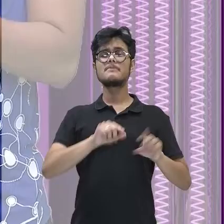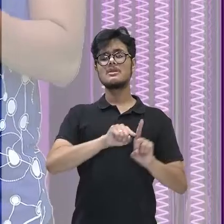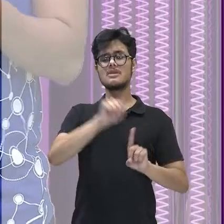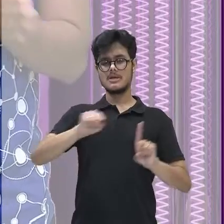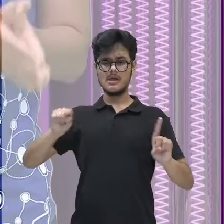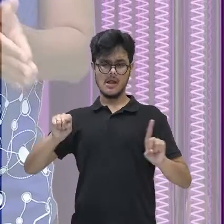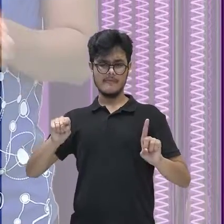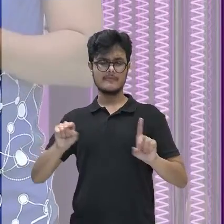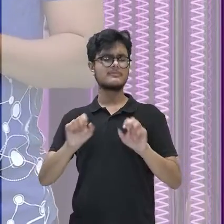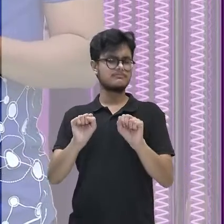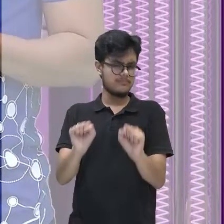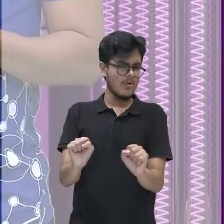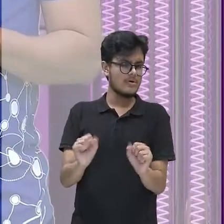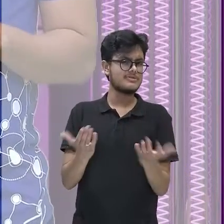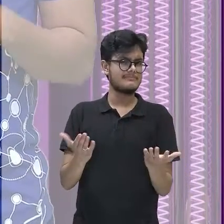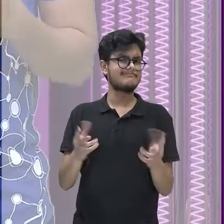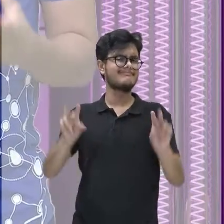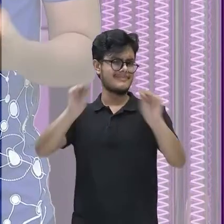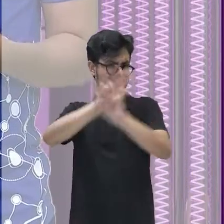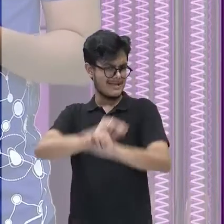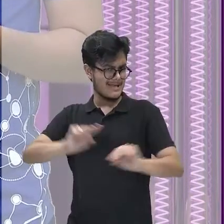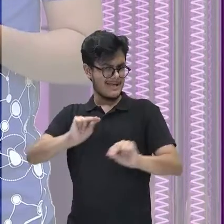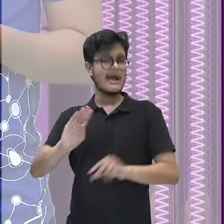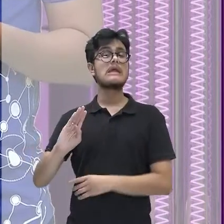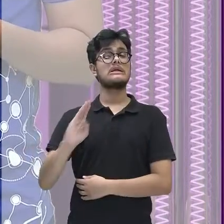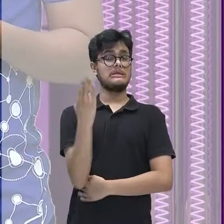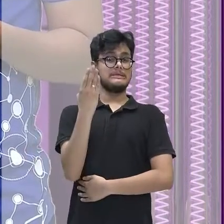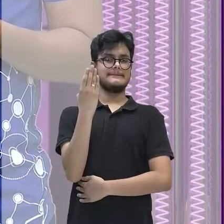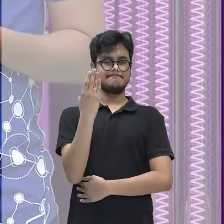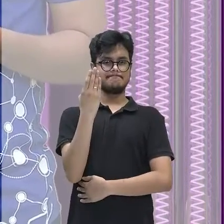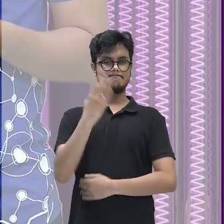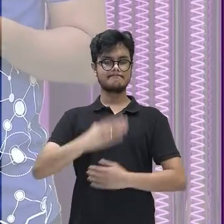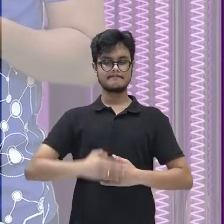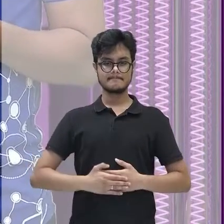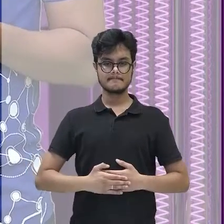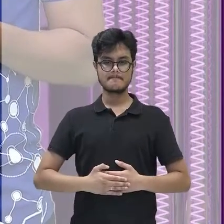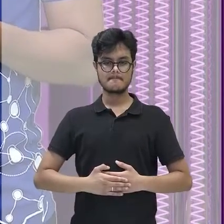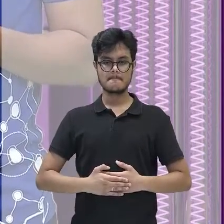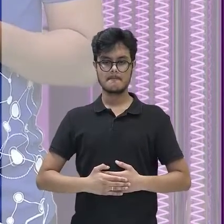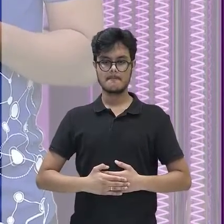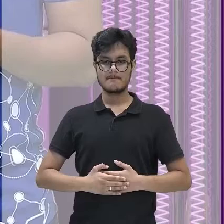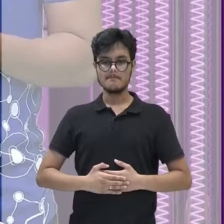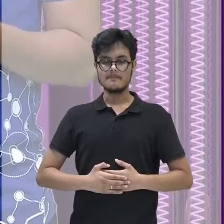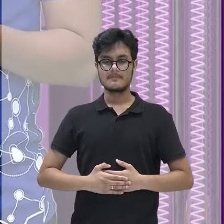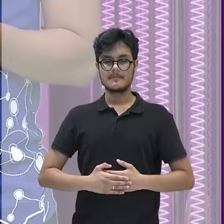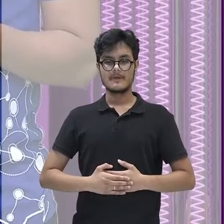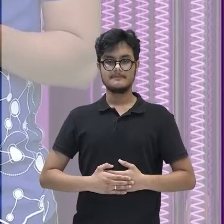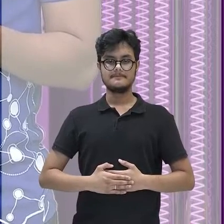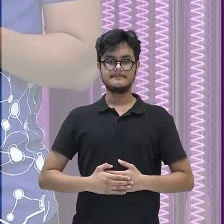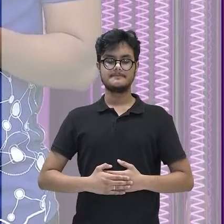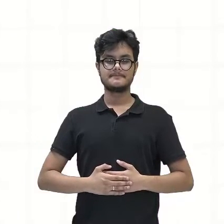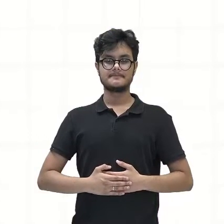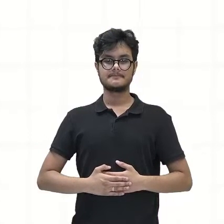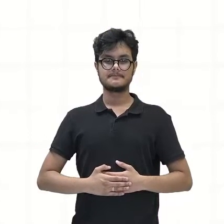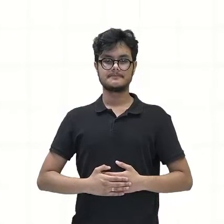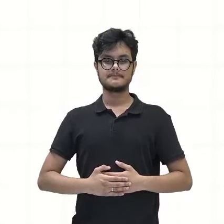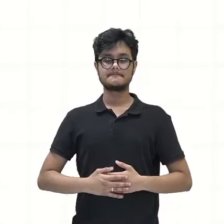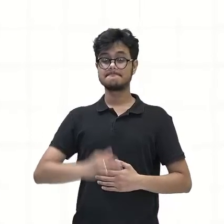gráficos que podem nos levar a esse tipo de interpretação errada. Acompanhe comigo na